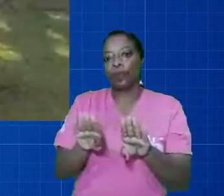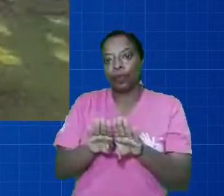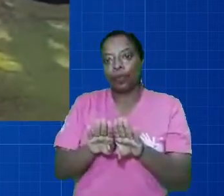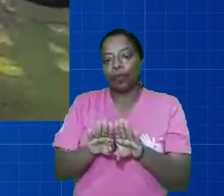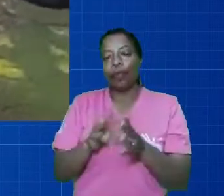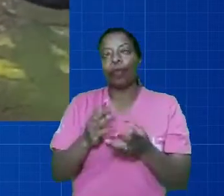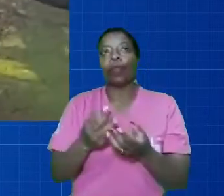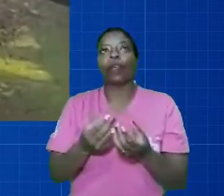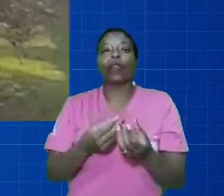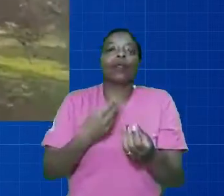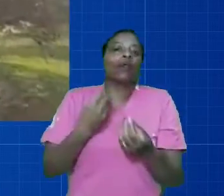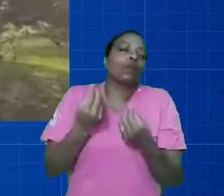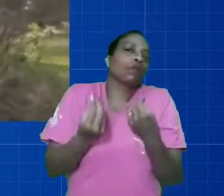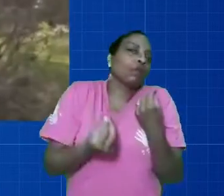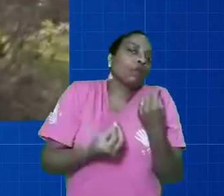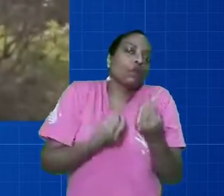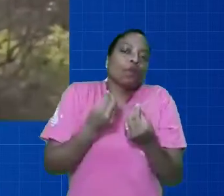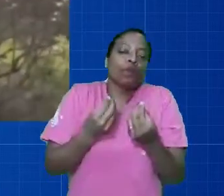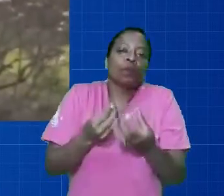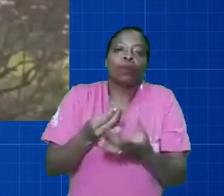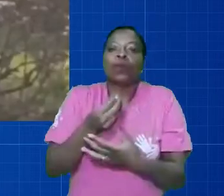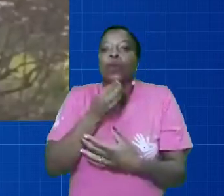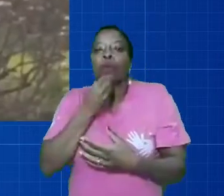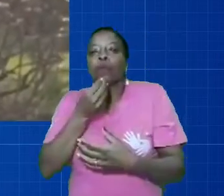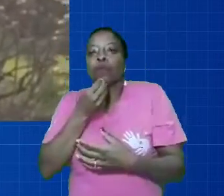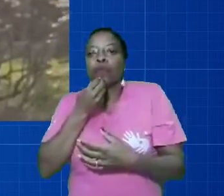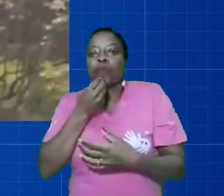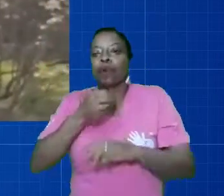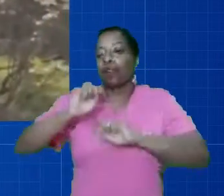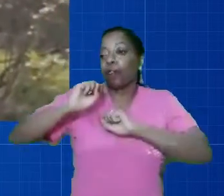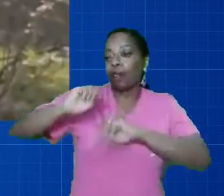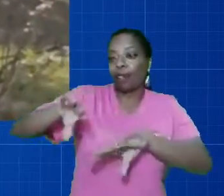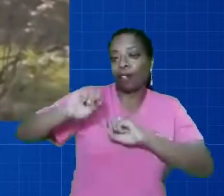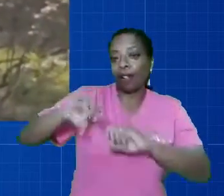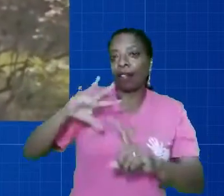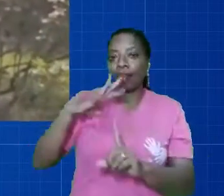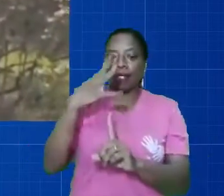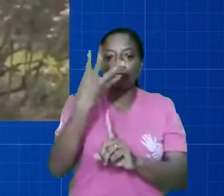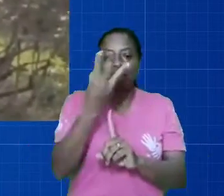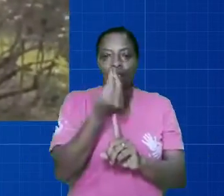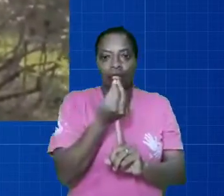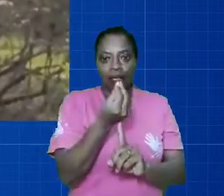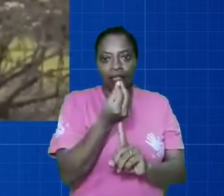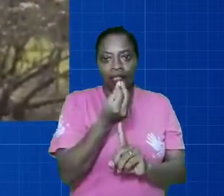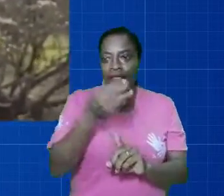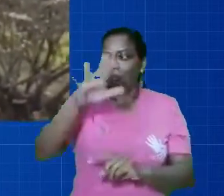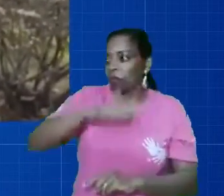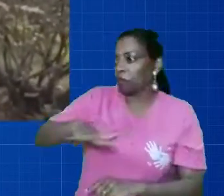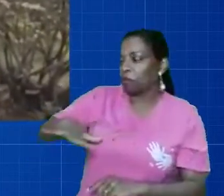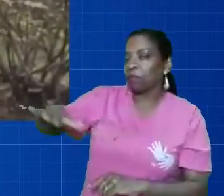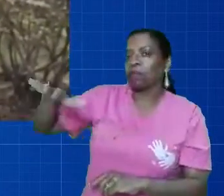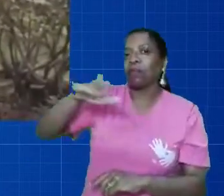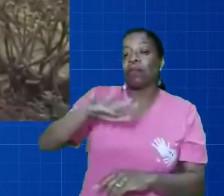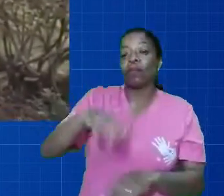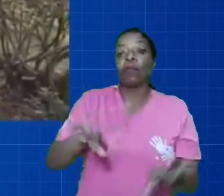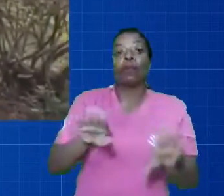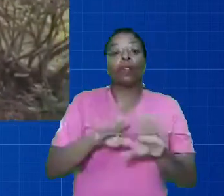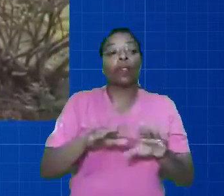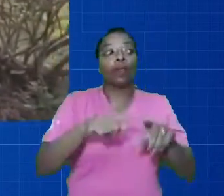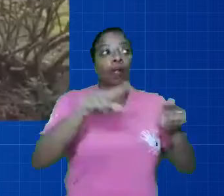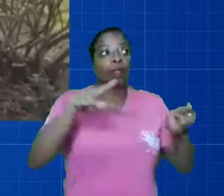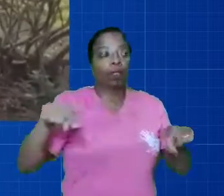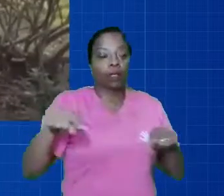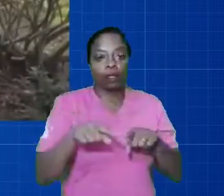possibilidade, né, a grande oportunidade de trabalhar com arte nesse espaço que funcionava ao lado do museu. Então